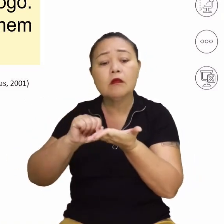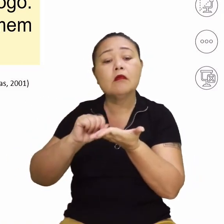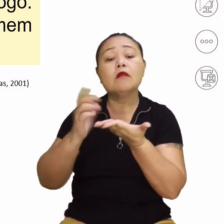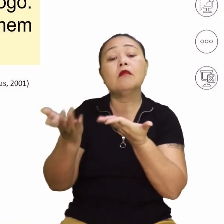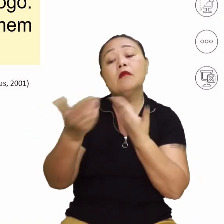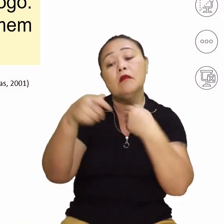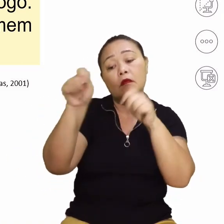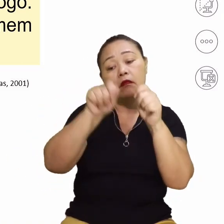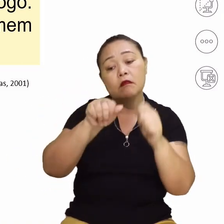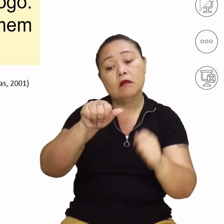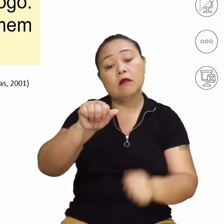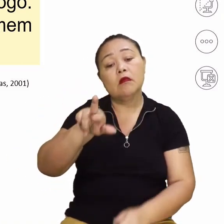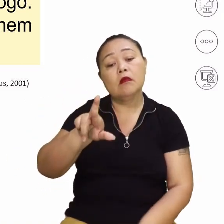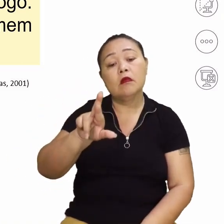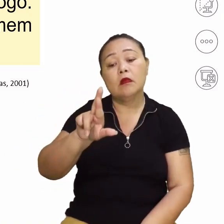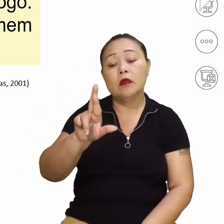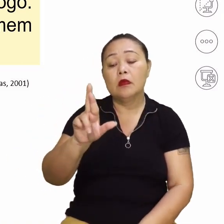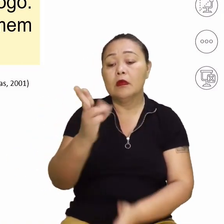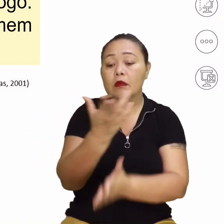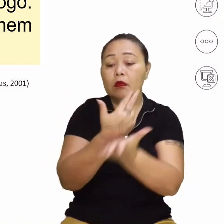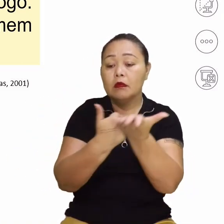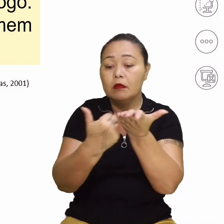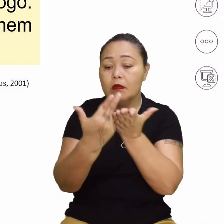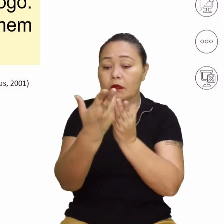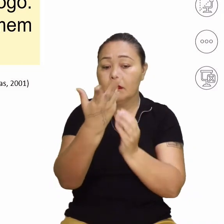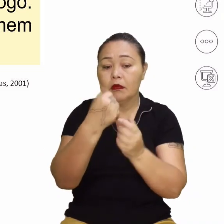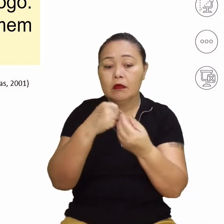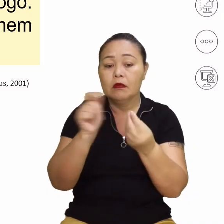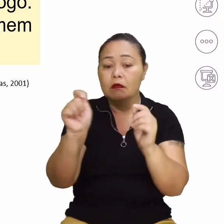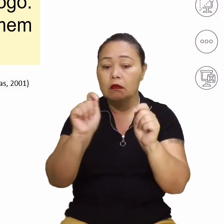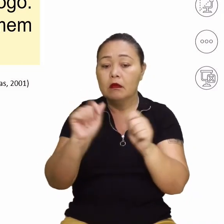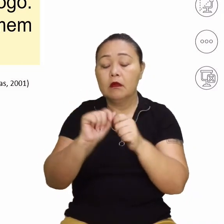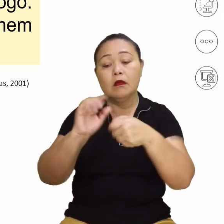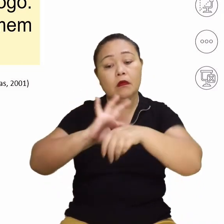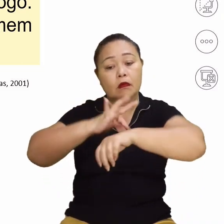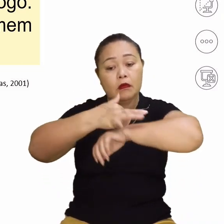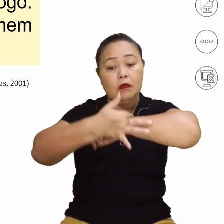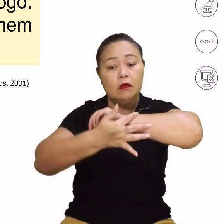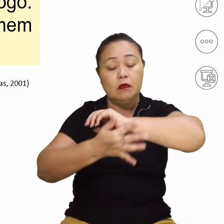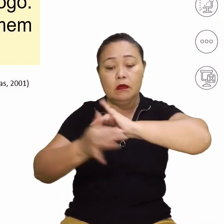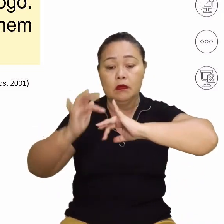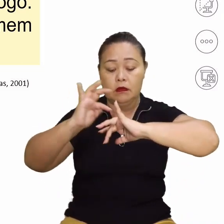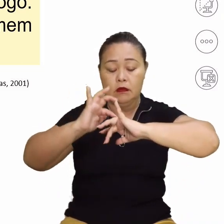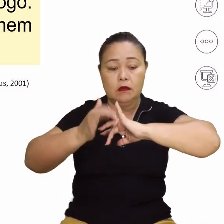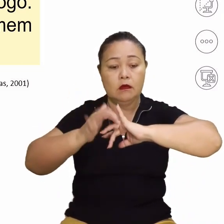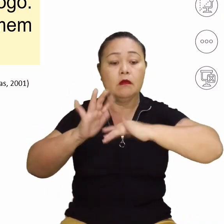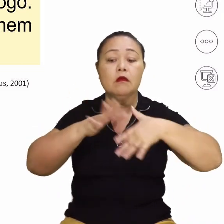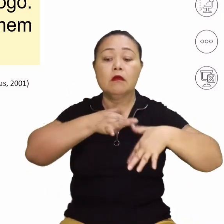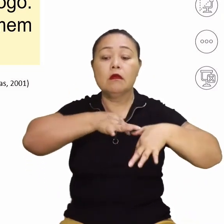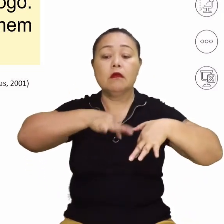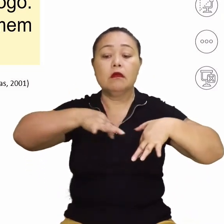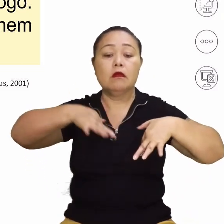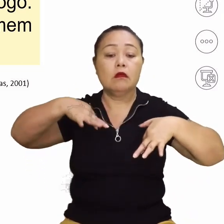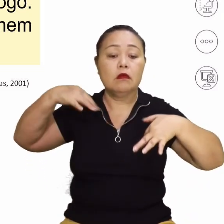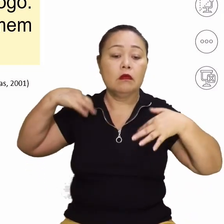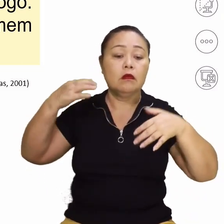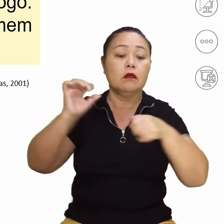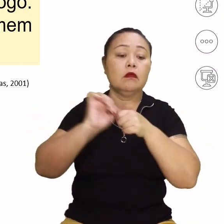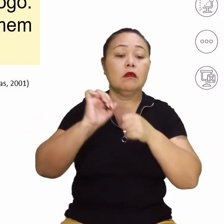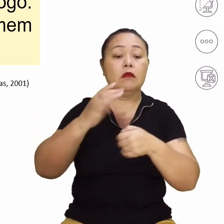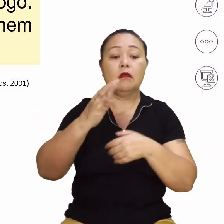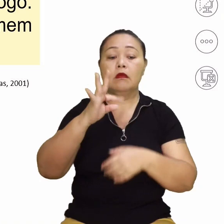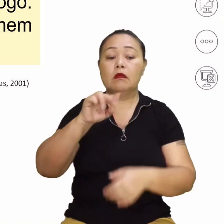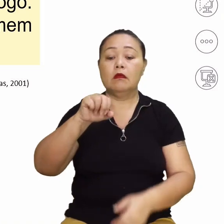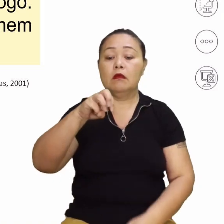ao artesanato que eles fazem eles fazem pulseiras Anéis colares de Tucumã